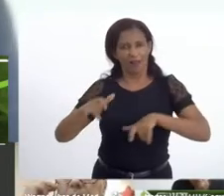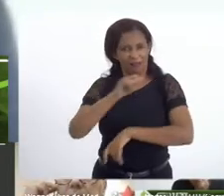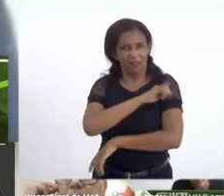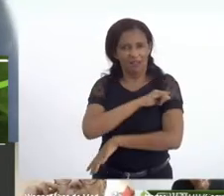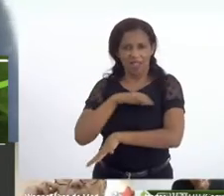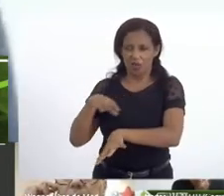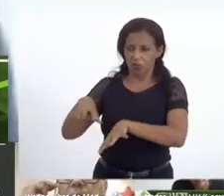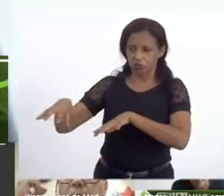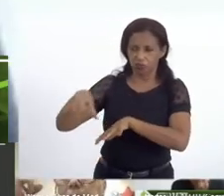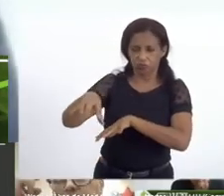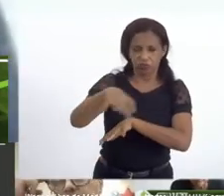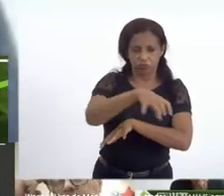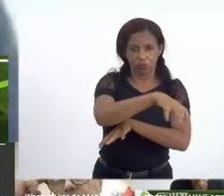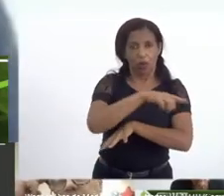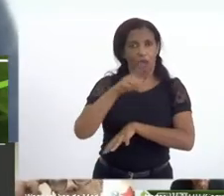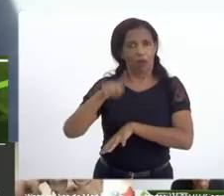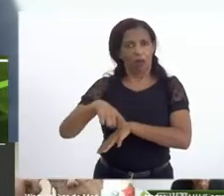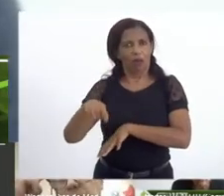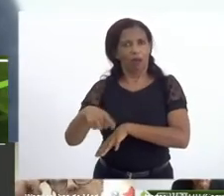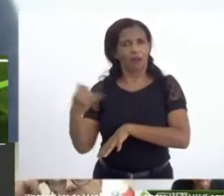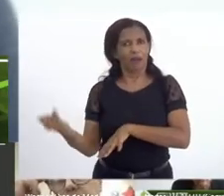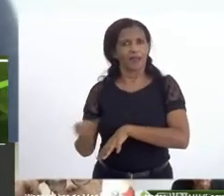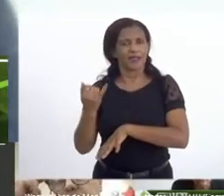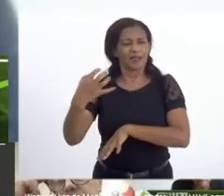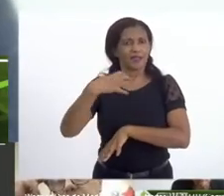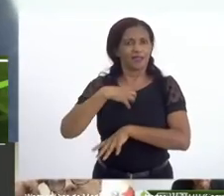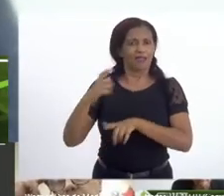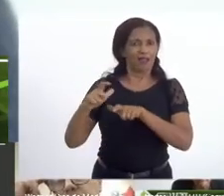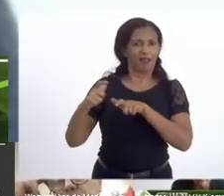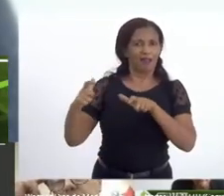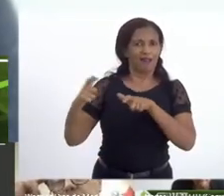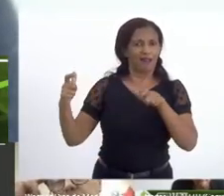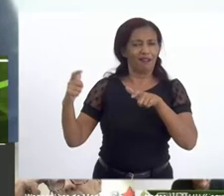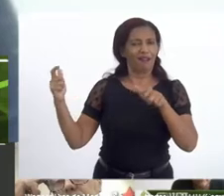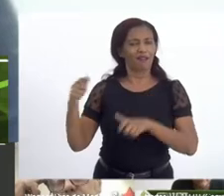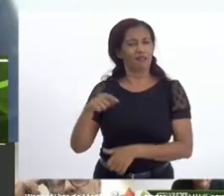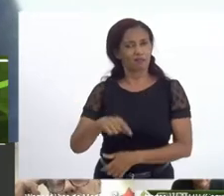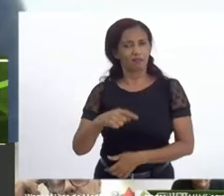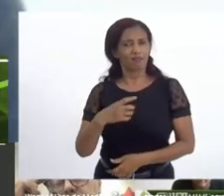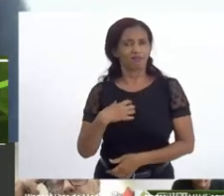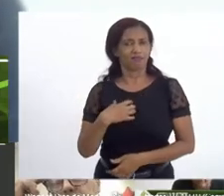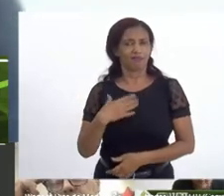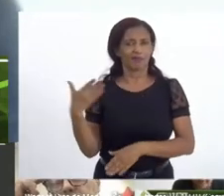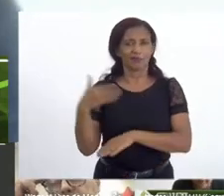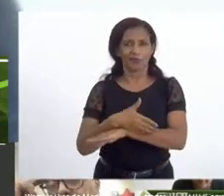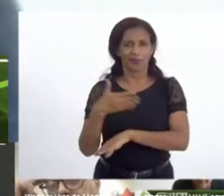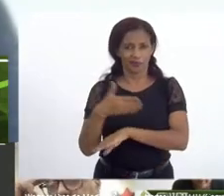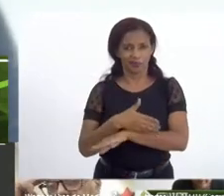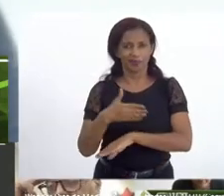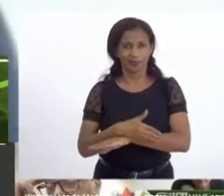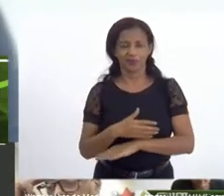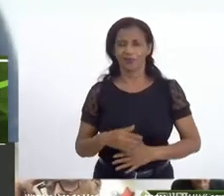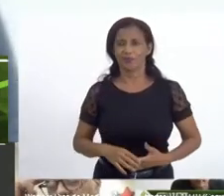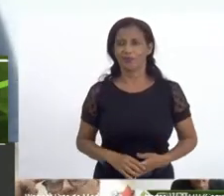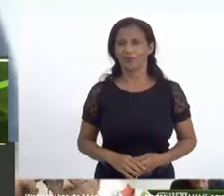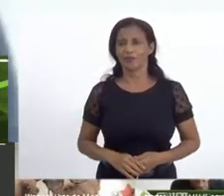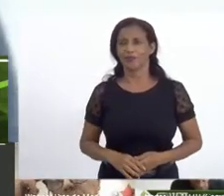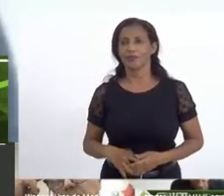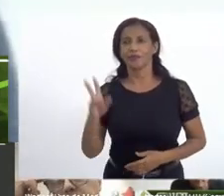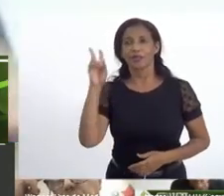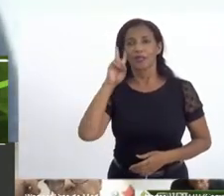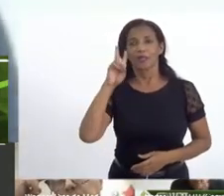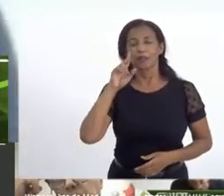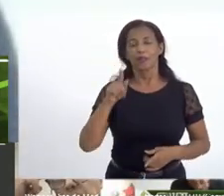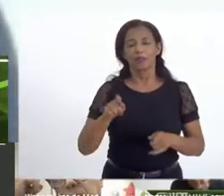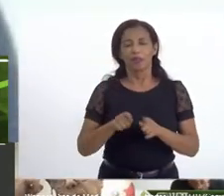Dumont, eu acho que aí sim nós vamos sentir um aumento muito grande dessa frequência, tá? Ressaltando que